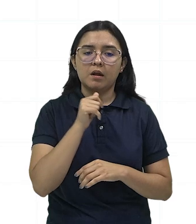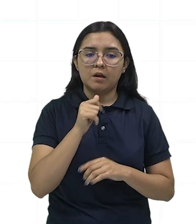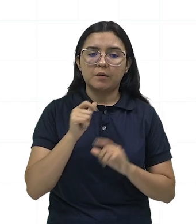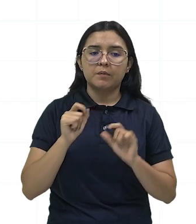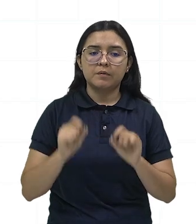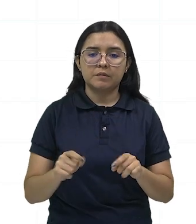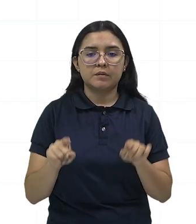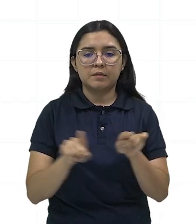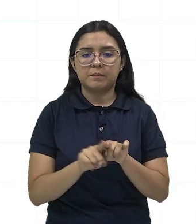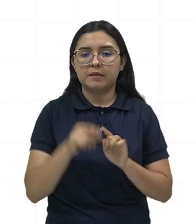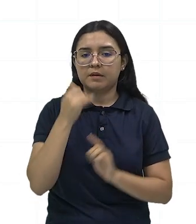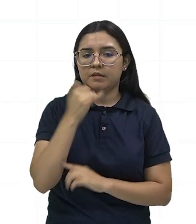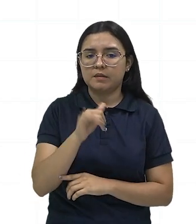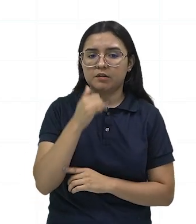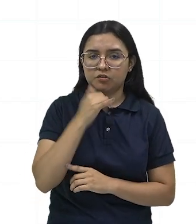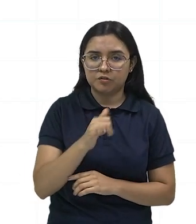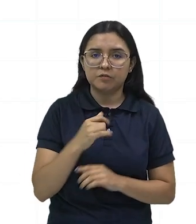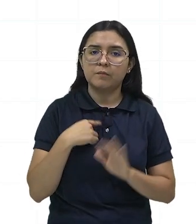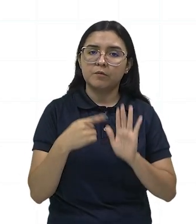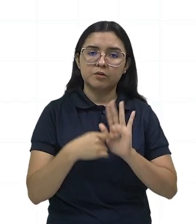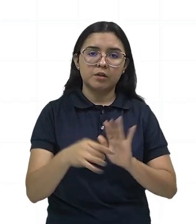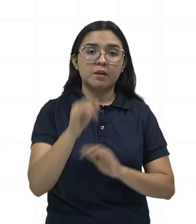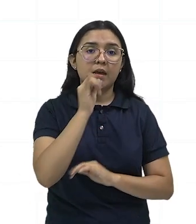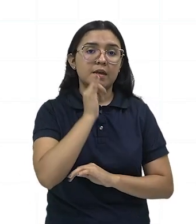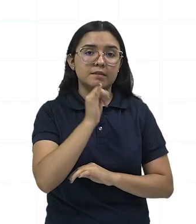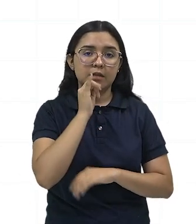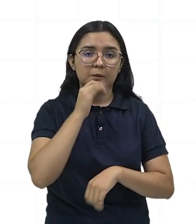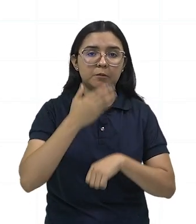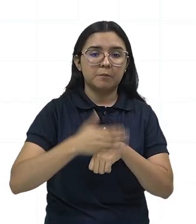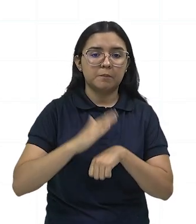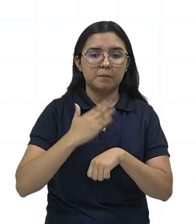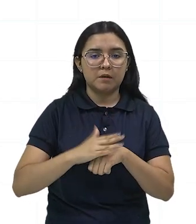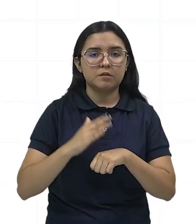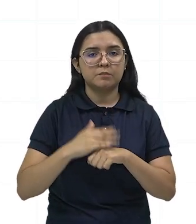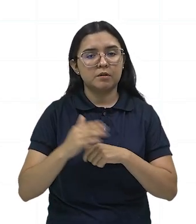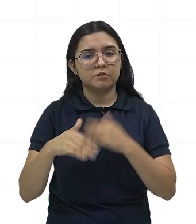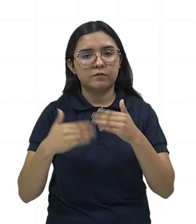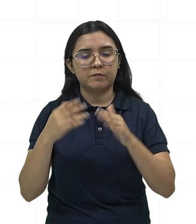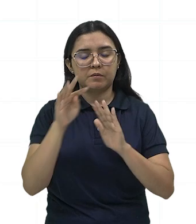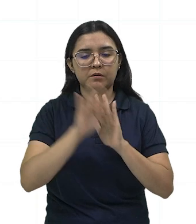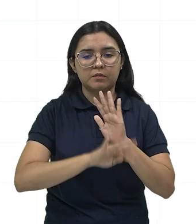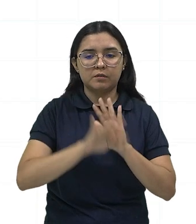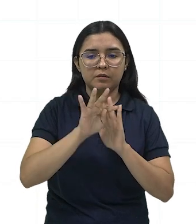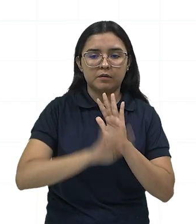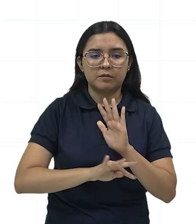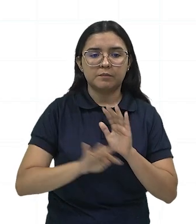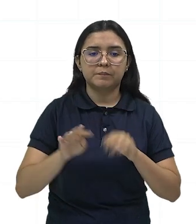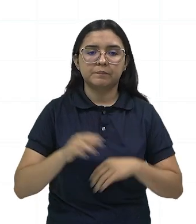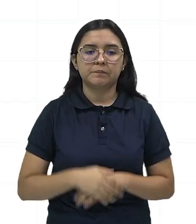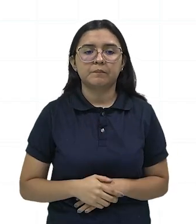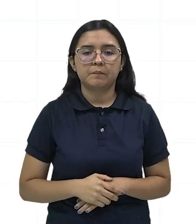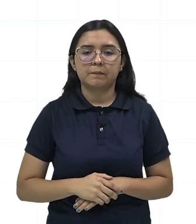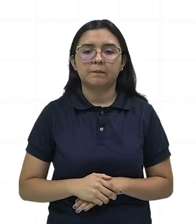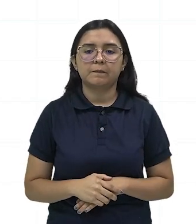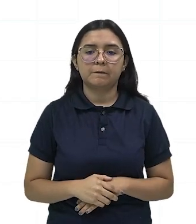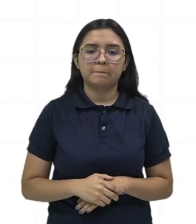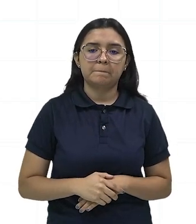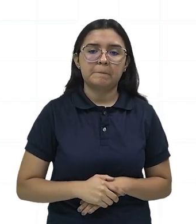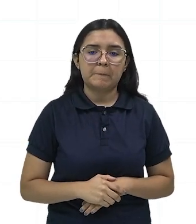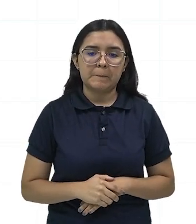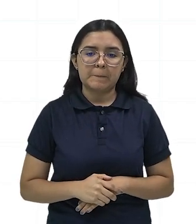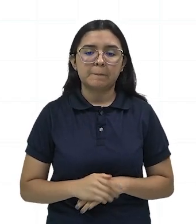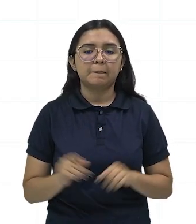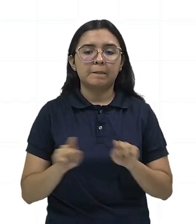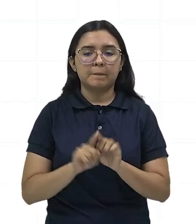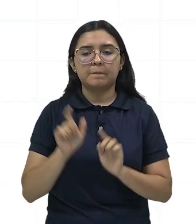sustentáveis, economizar água e energia, também fazendo com que o texto se desenvolva. Enquanto isso, mais um termo